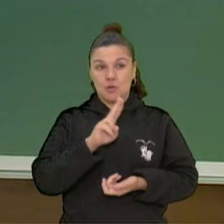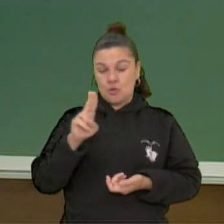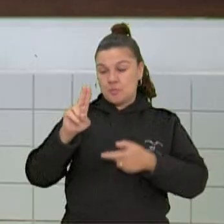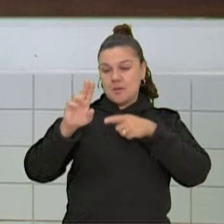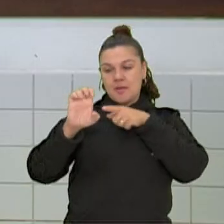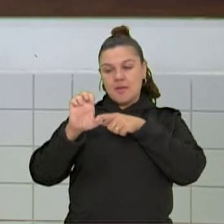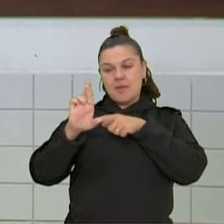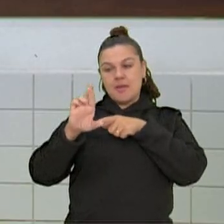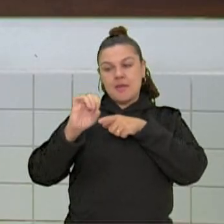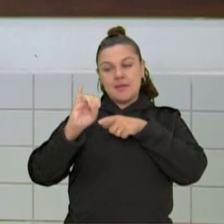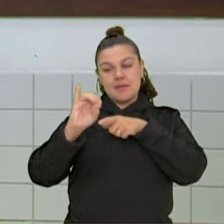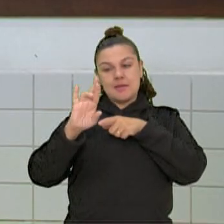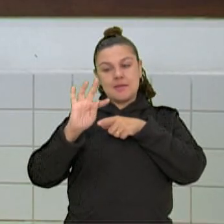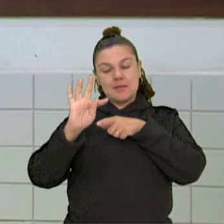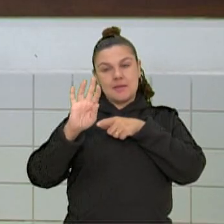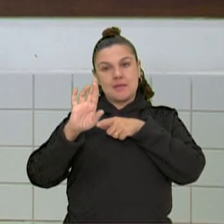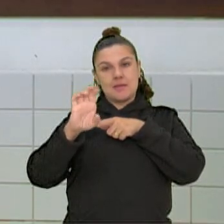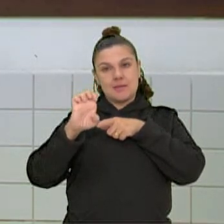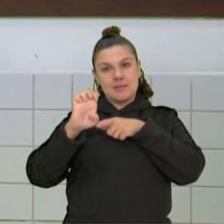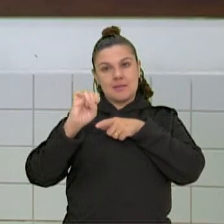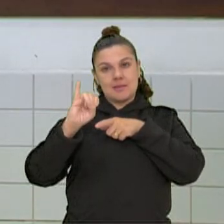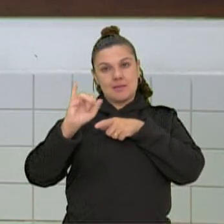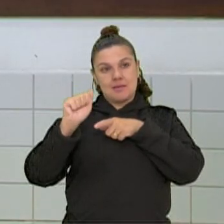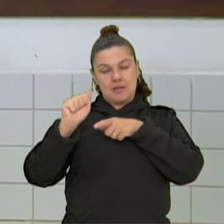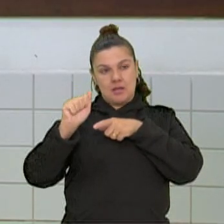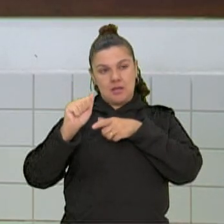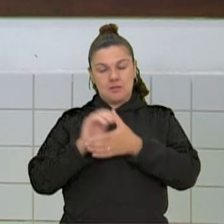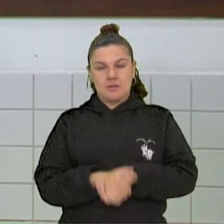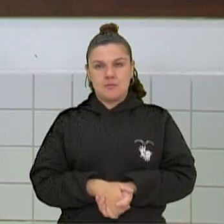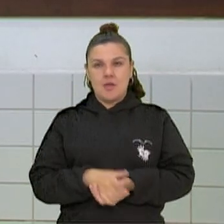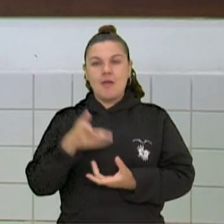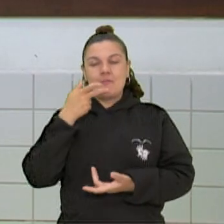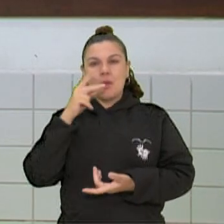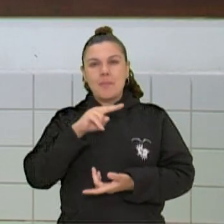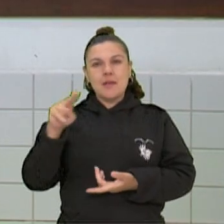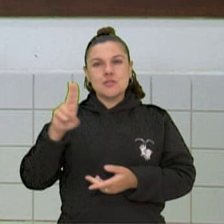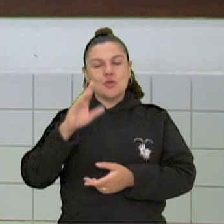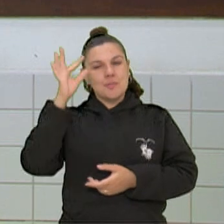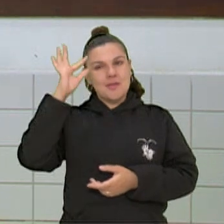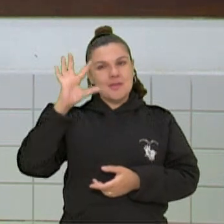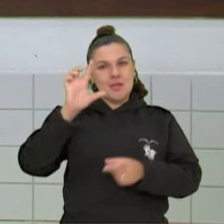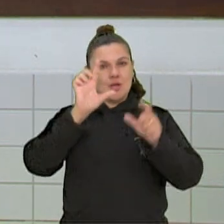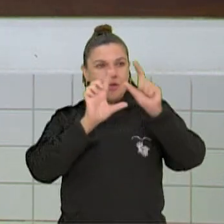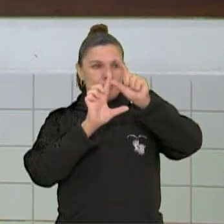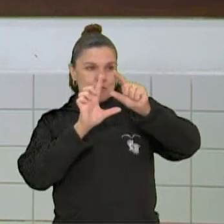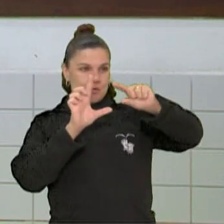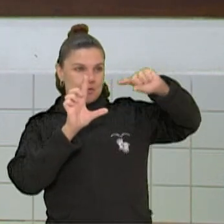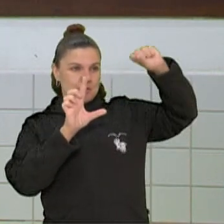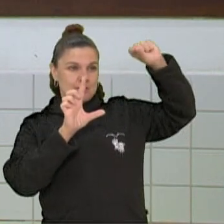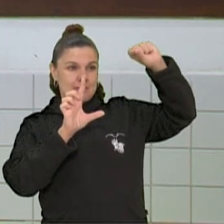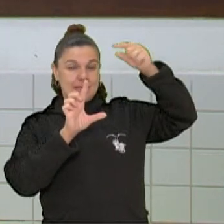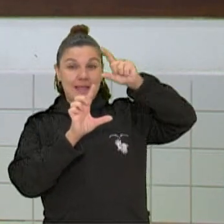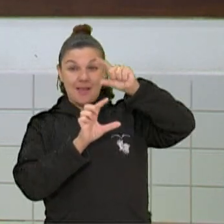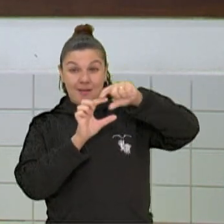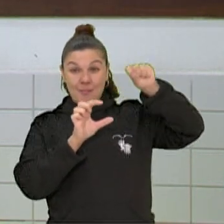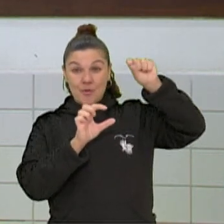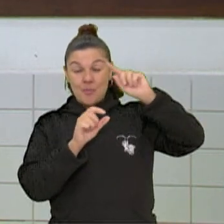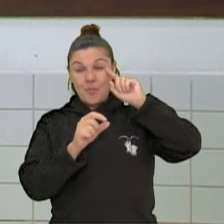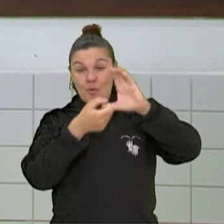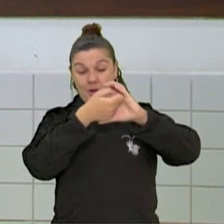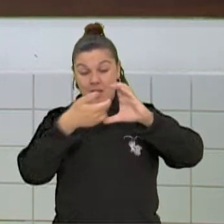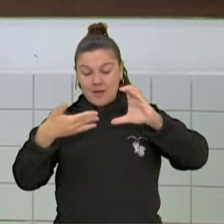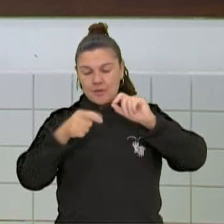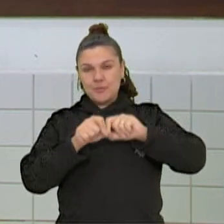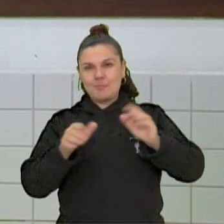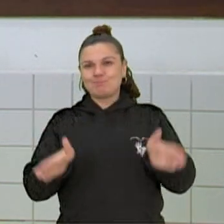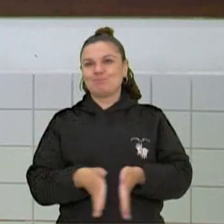Eritreia. A Eritreia faz parte de uma região da África conhecida como Chifre da África. Ali nós temos a Somália, a Etiópia. Característica desses